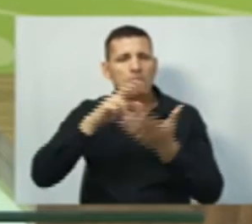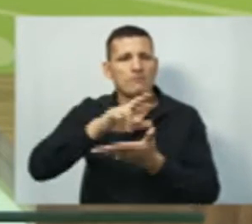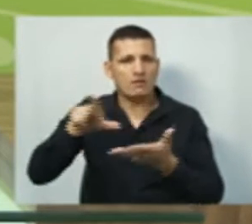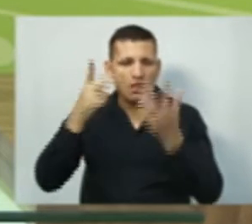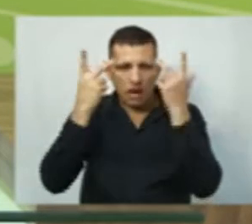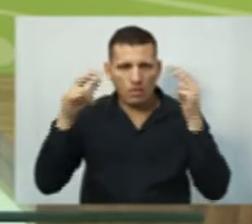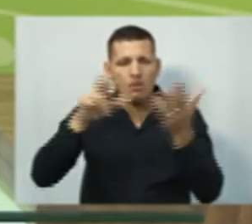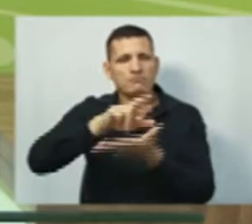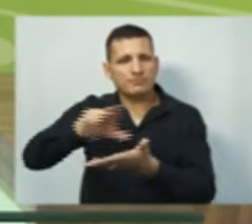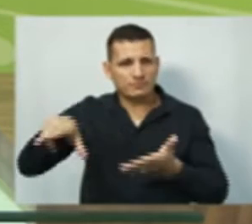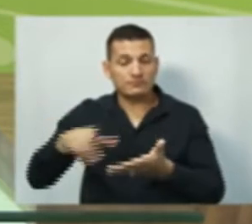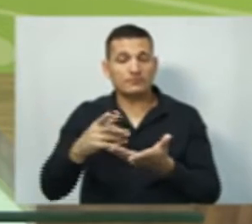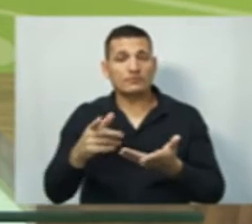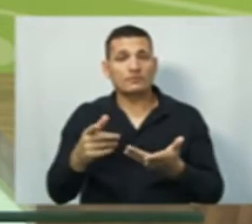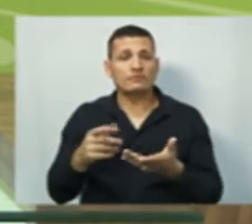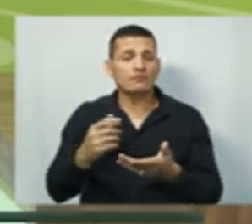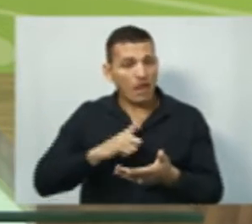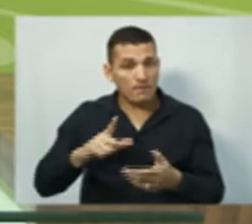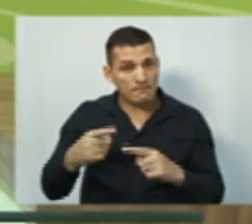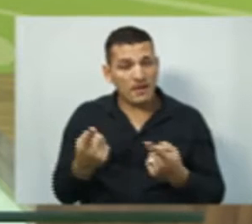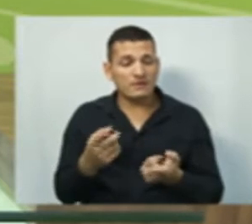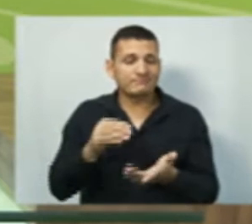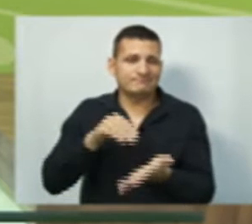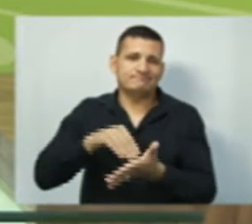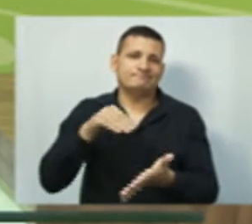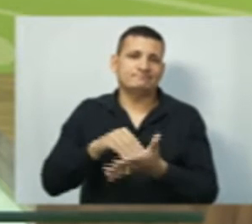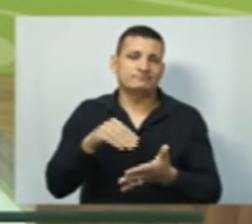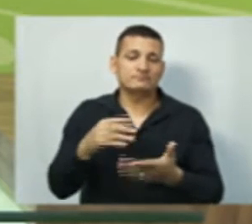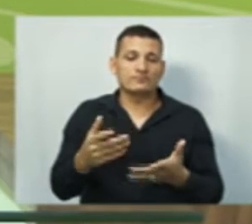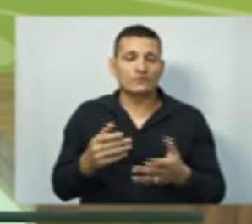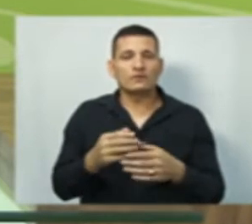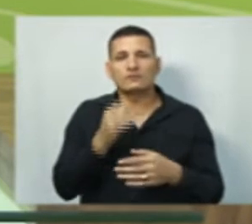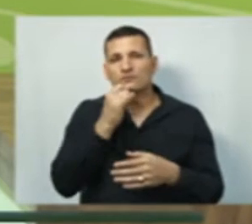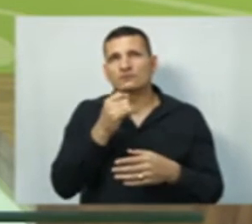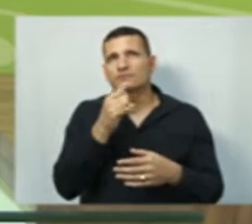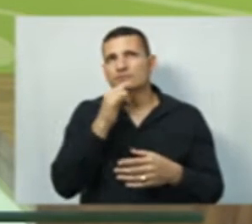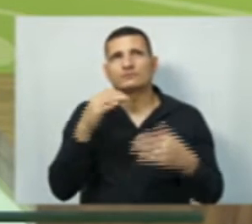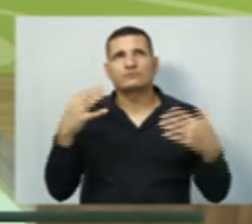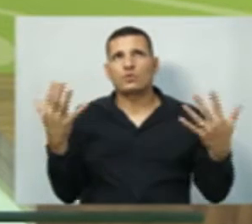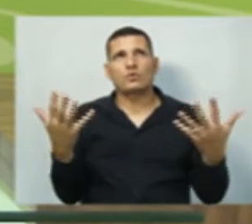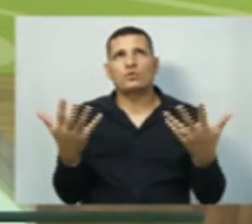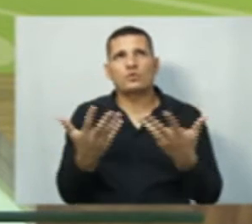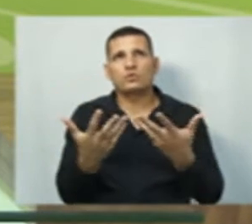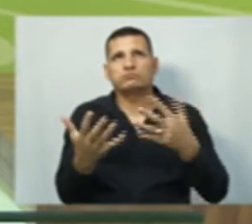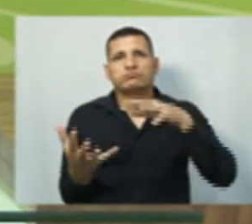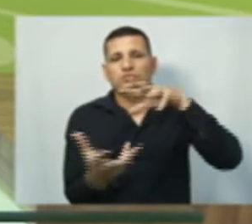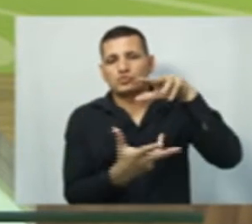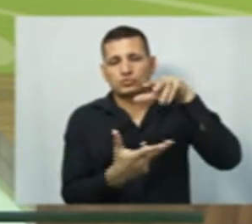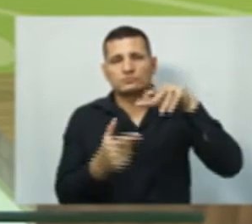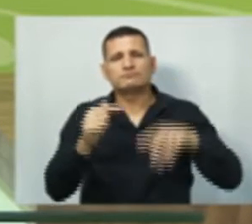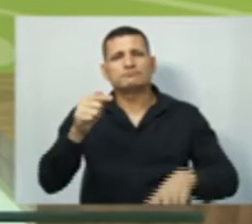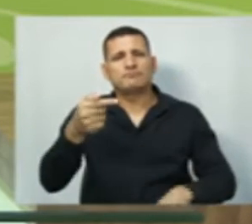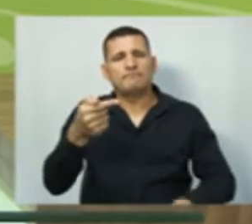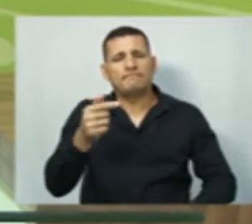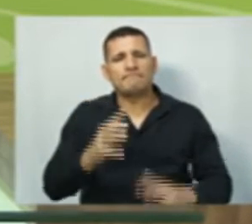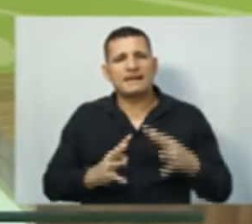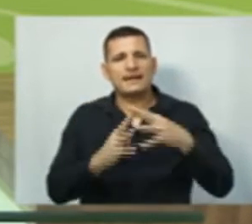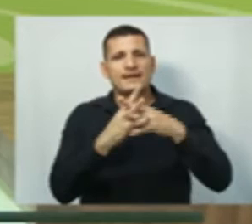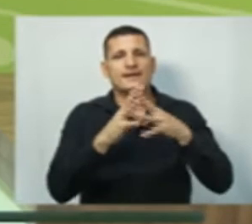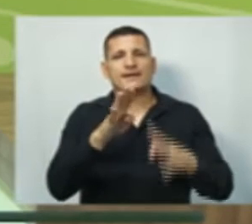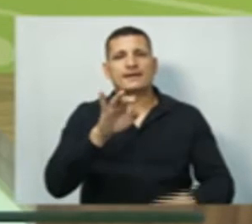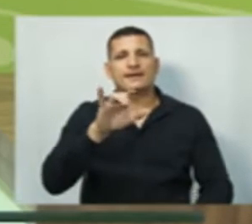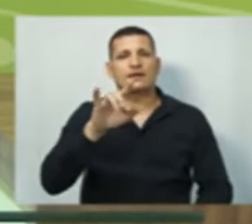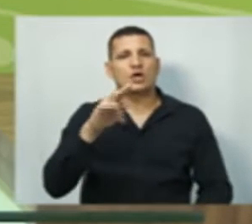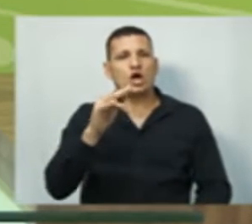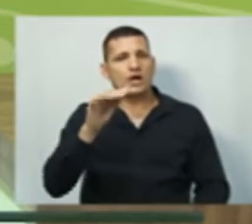limitada. Imagine que se nós estamos em 7 bilhões no planeta, 7 bilhões, né? Todas as